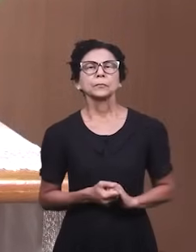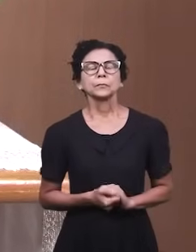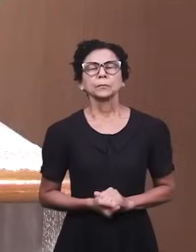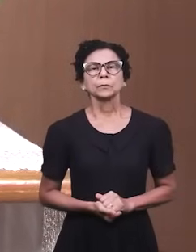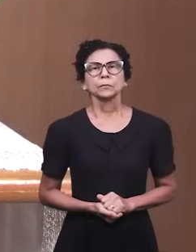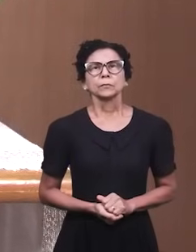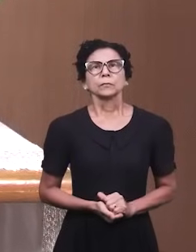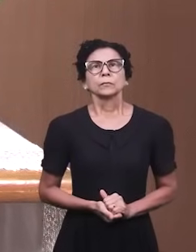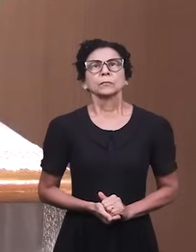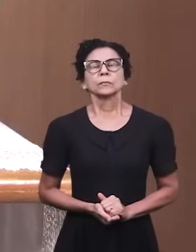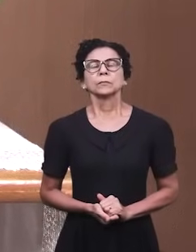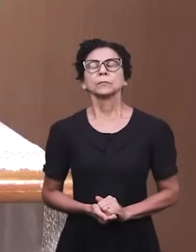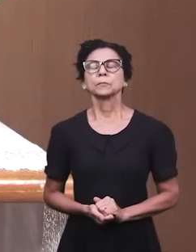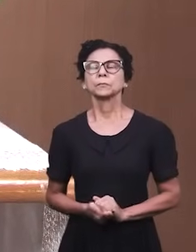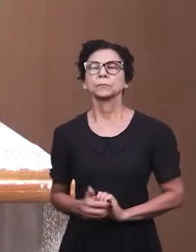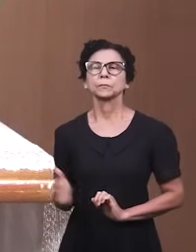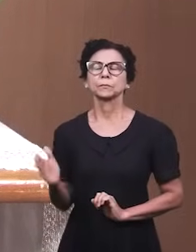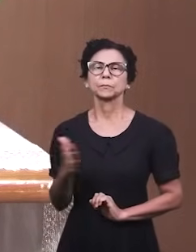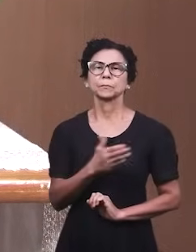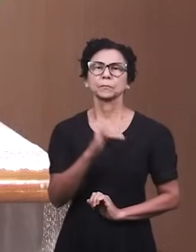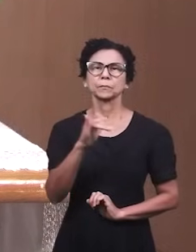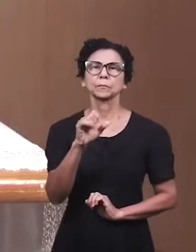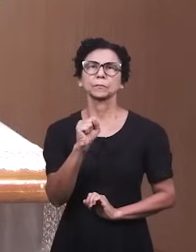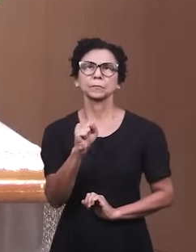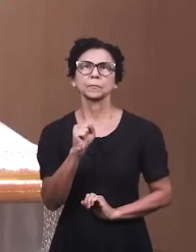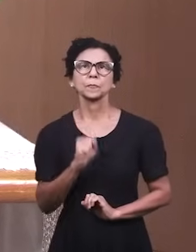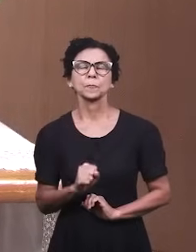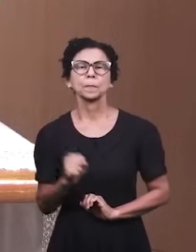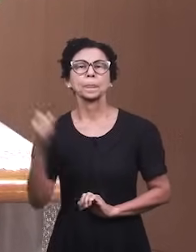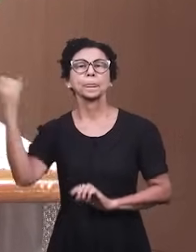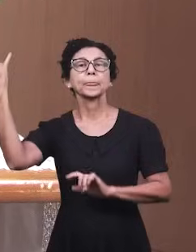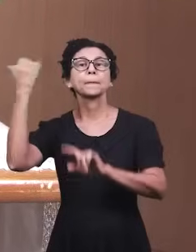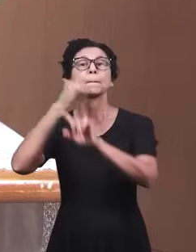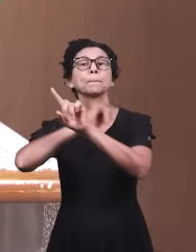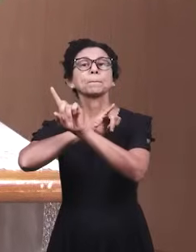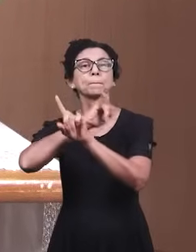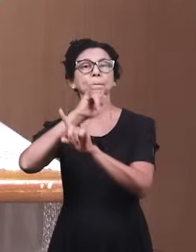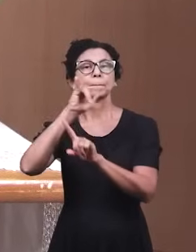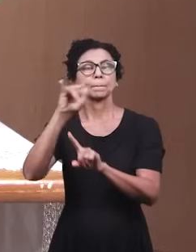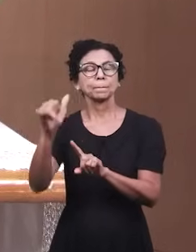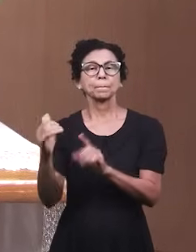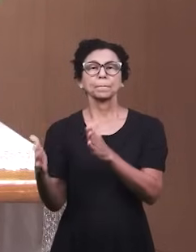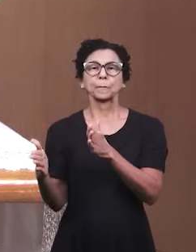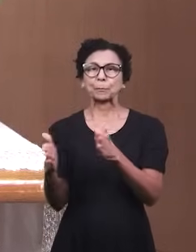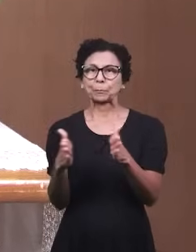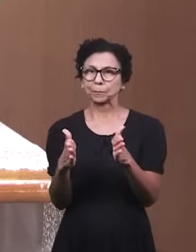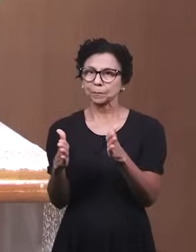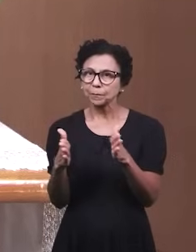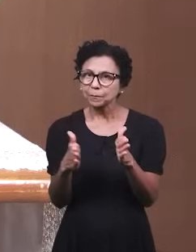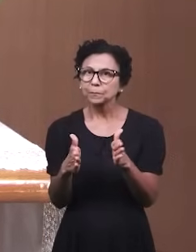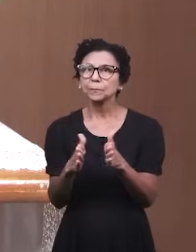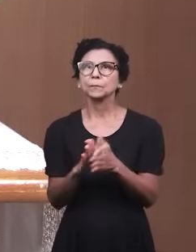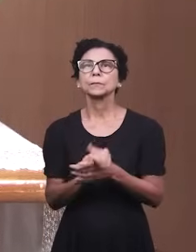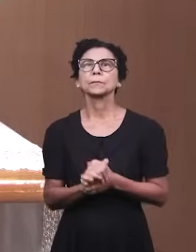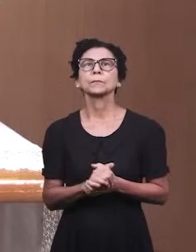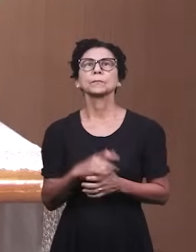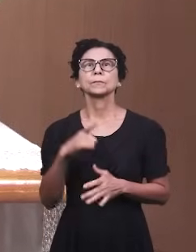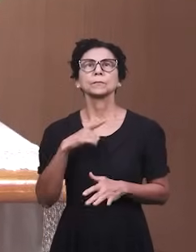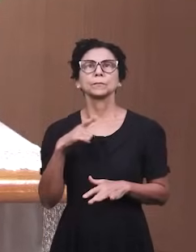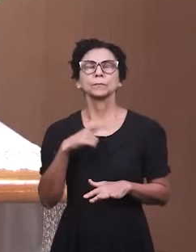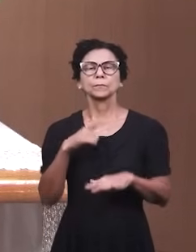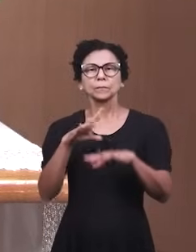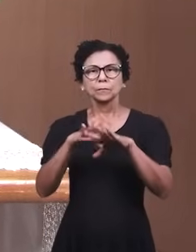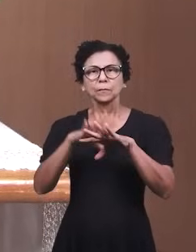irmãos, Isaías profetizava de um tempo em que haveria uma vinha de